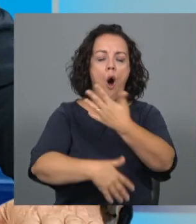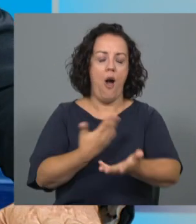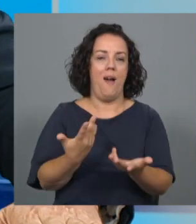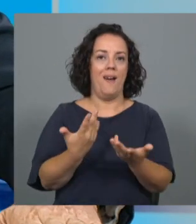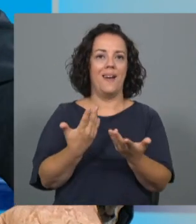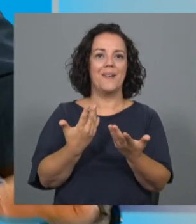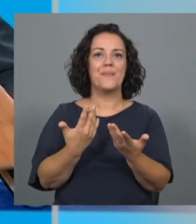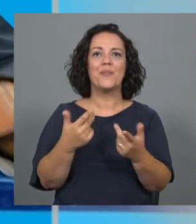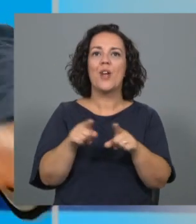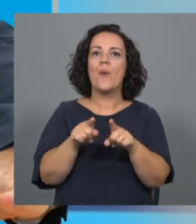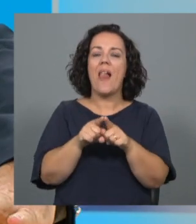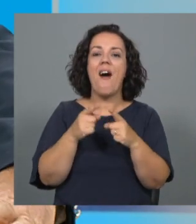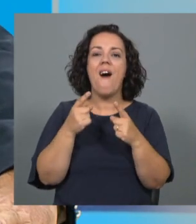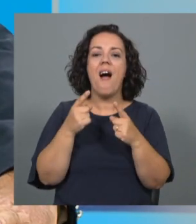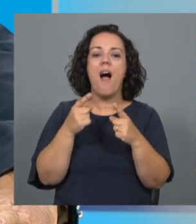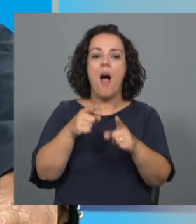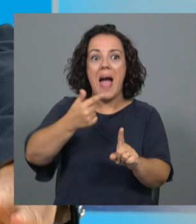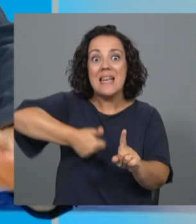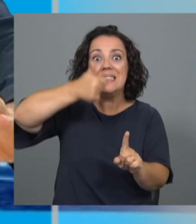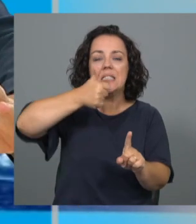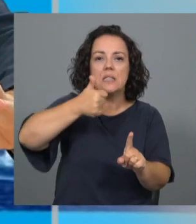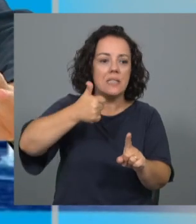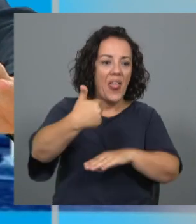pôr comida na mesa.